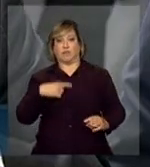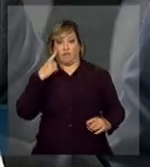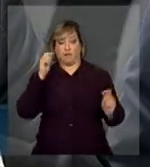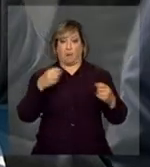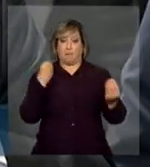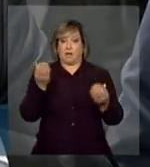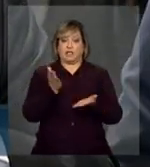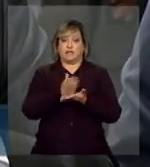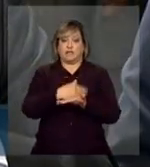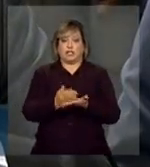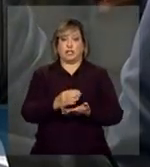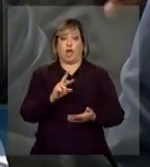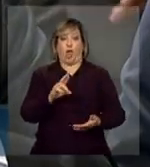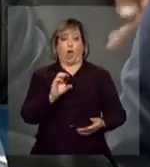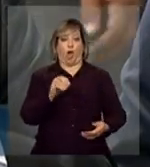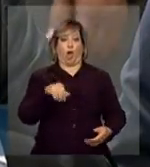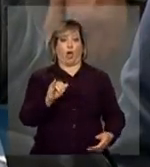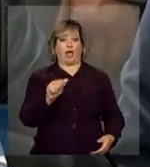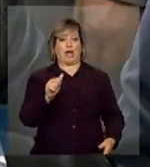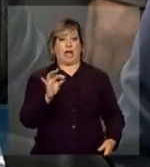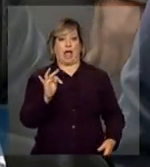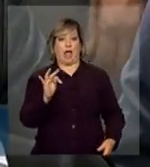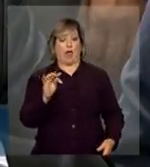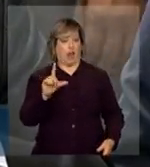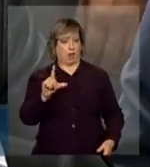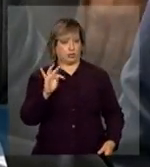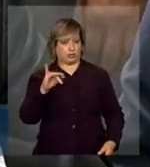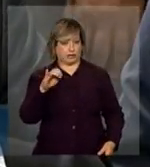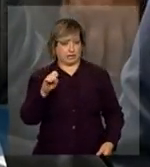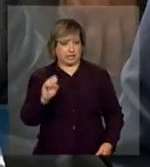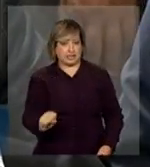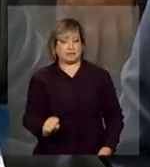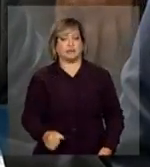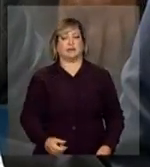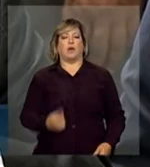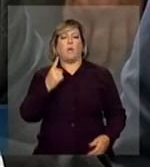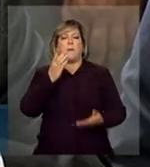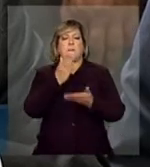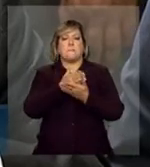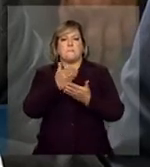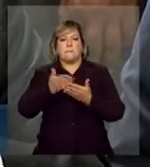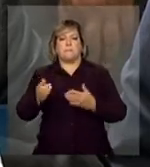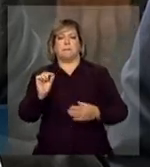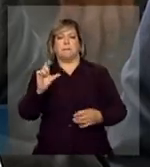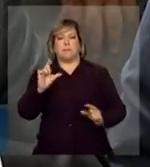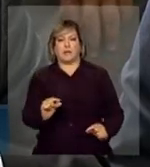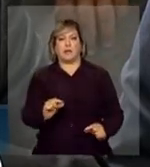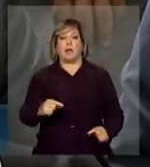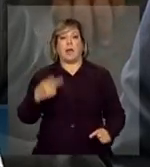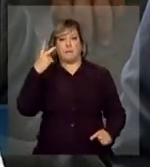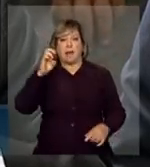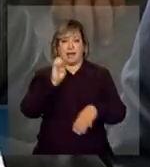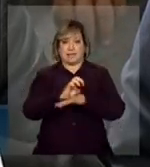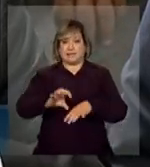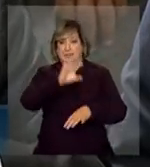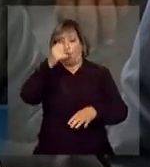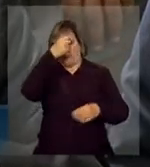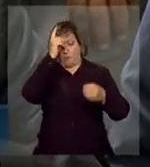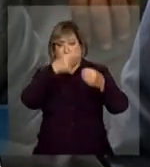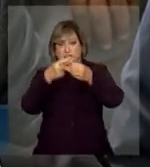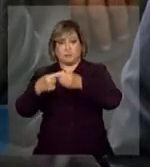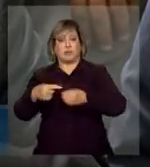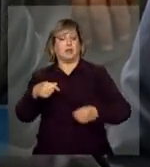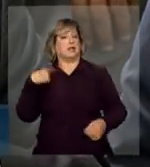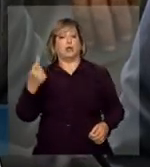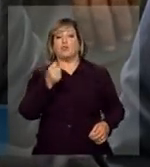os royalties também para uma parcela pequena, mas para estados ou municípios não produtores. Depois acabou se